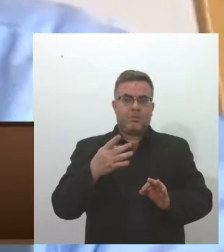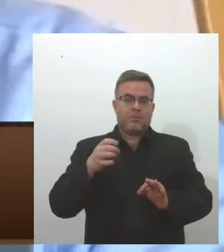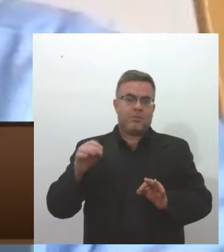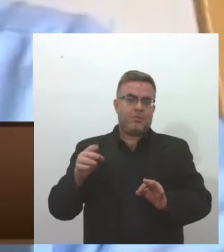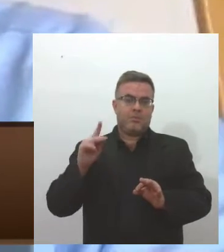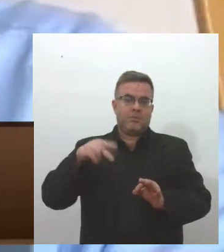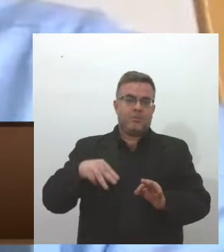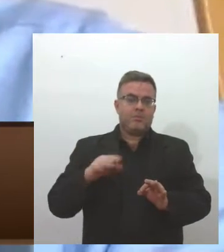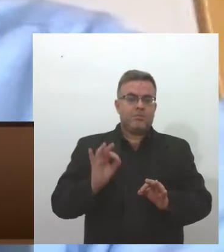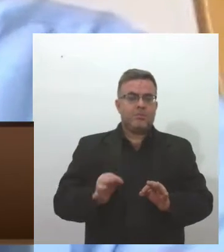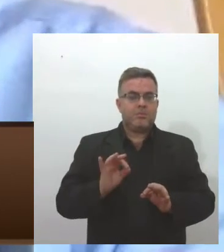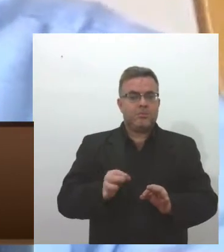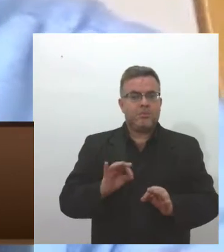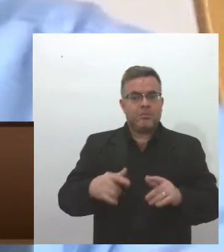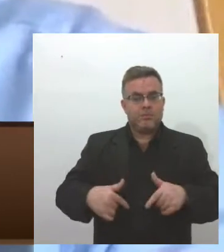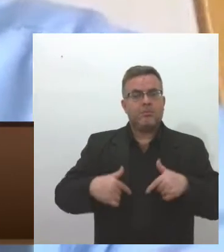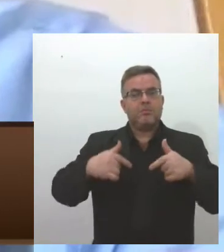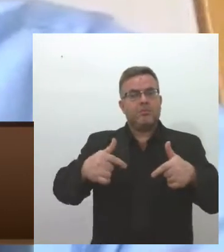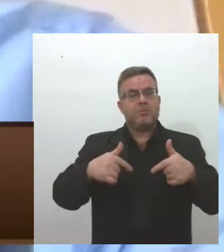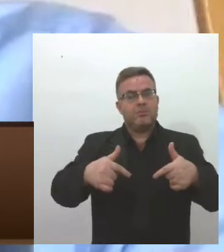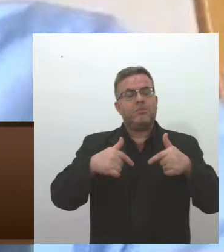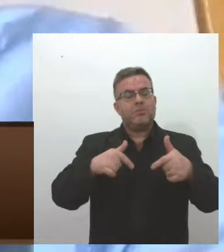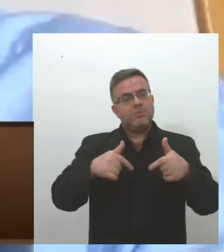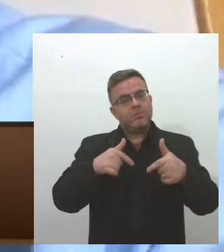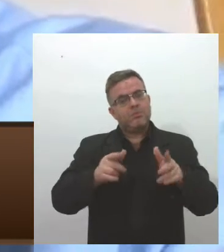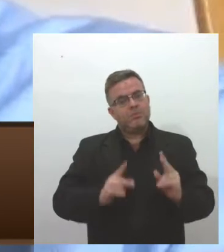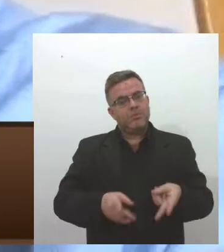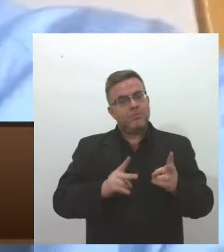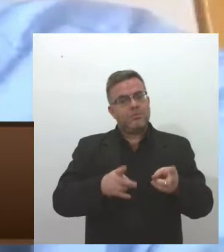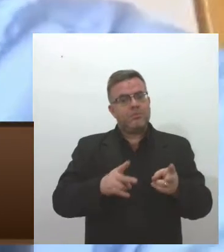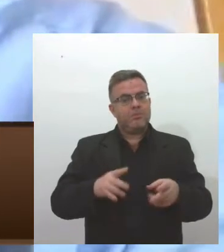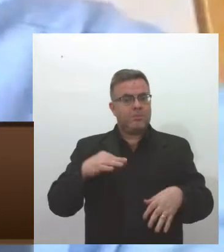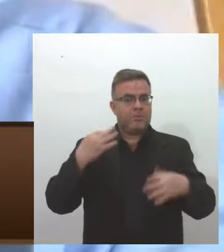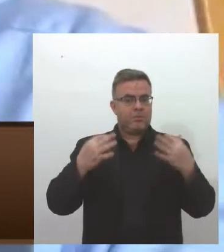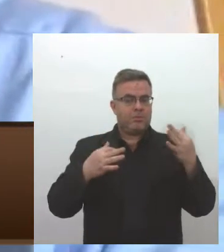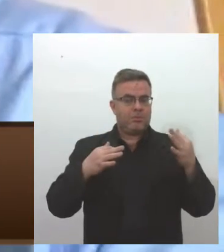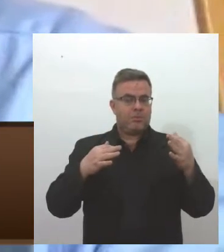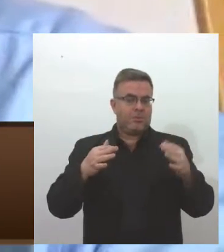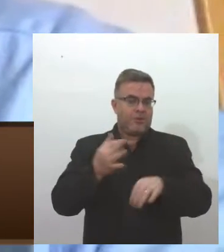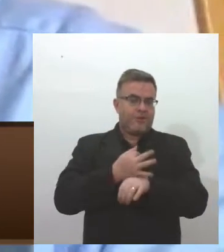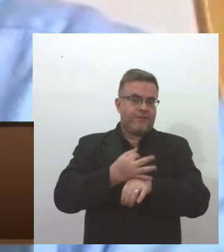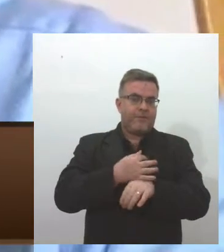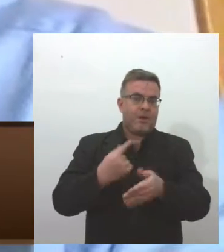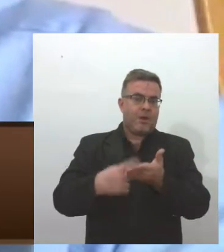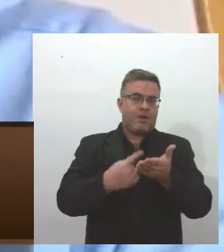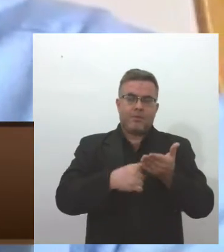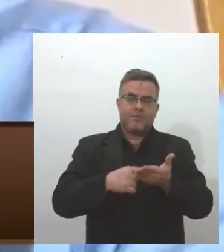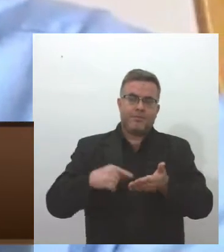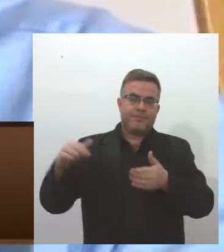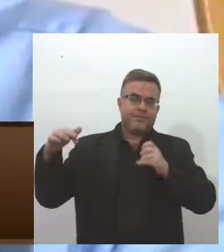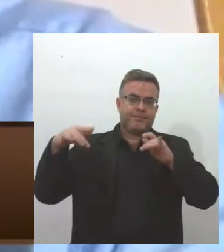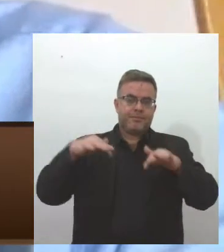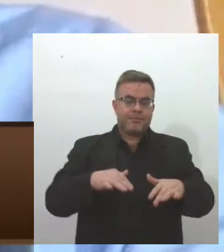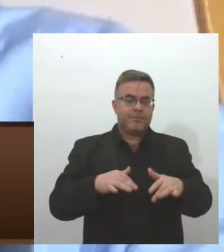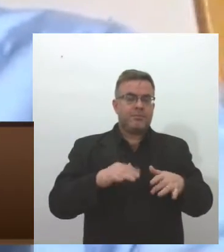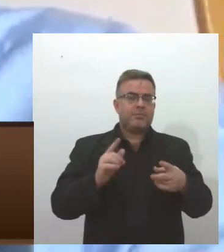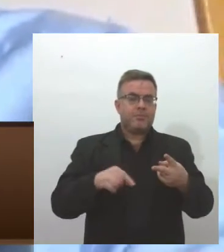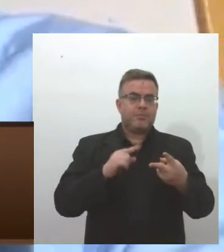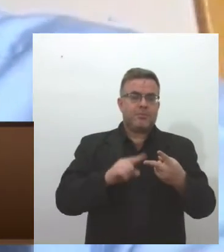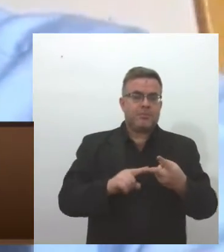Isso é ação de promoção, participação de feiras, de eventos. Iremos participar com um stand